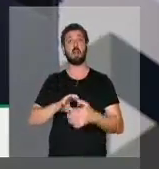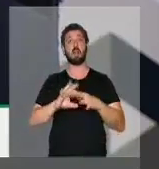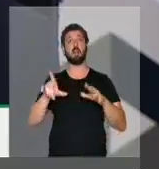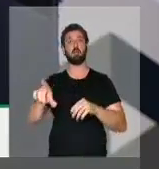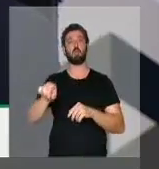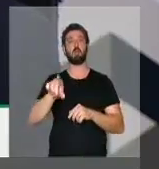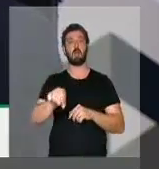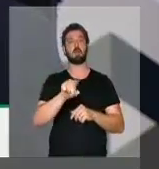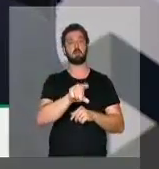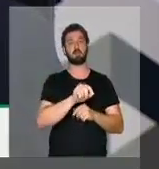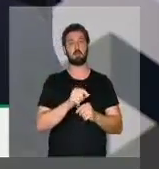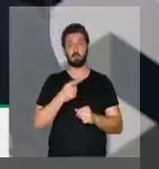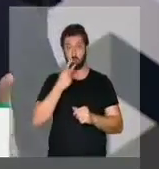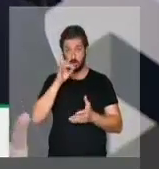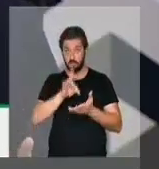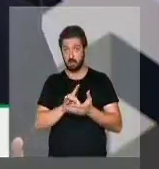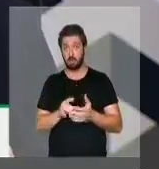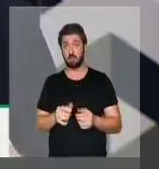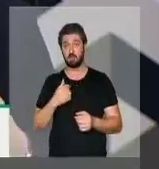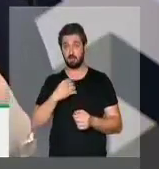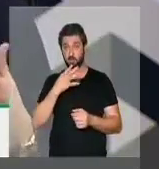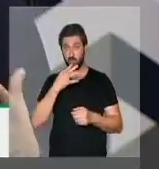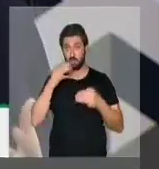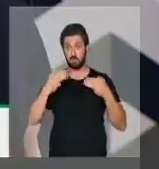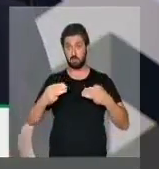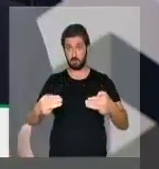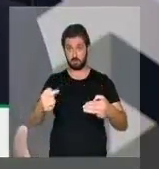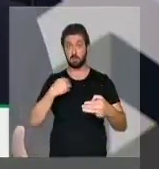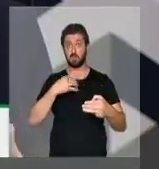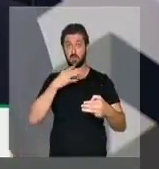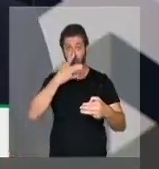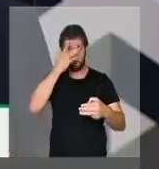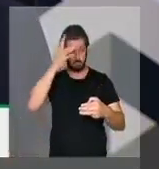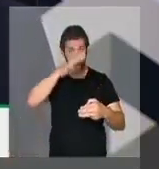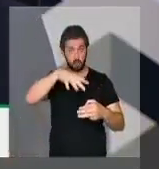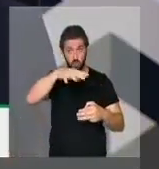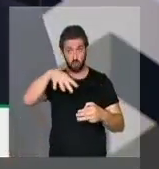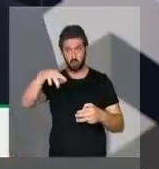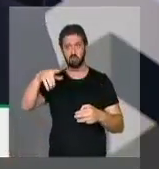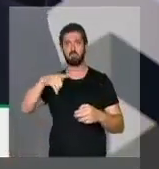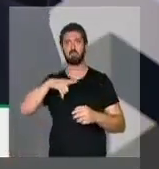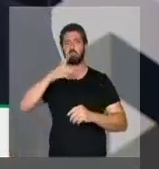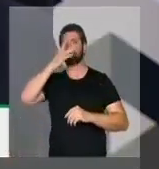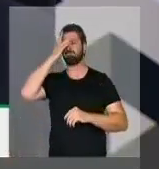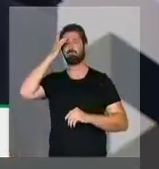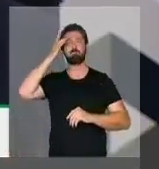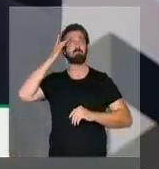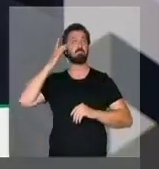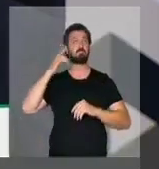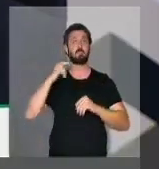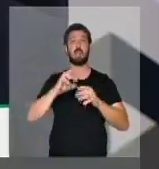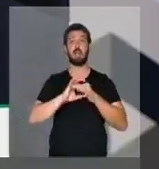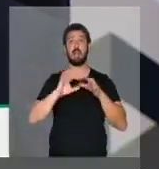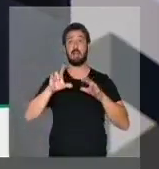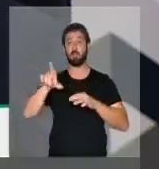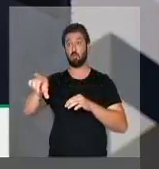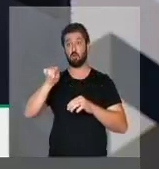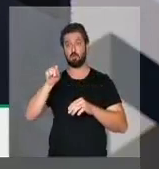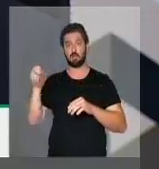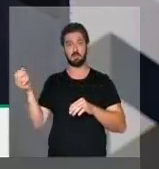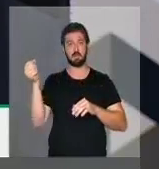nomeação. E vou ser sincero, eu conheço os ministérios, conheço pessoas, e há pessoas que são de livre nomeação e